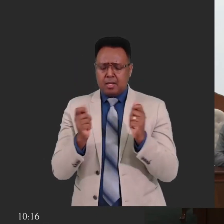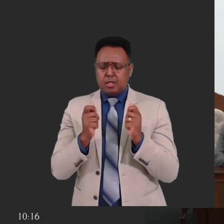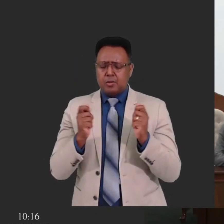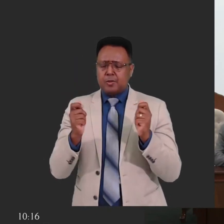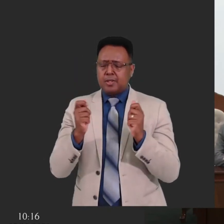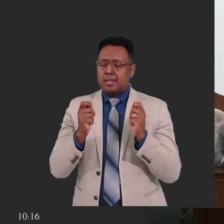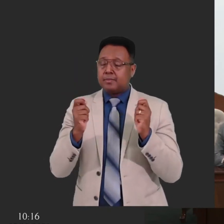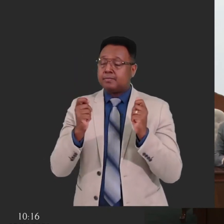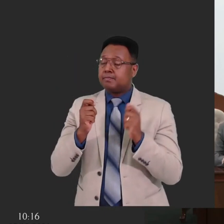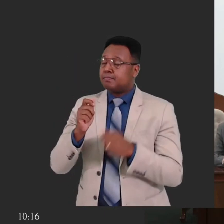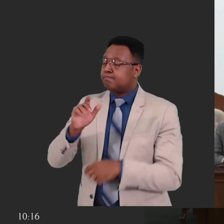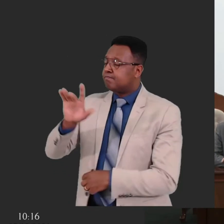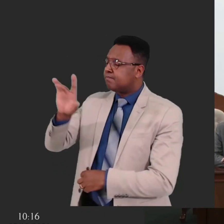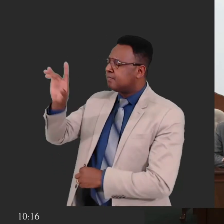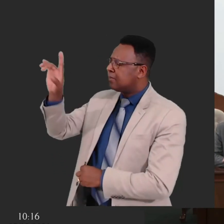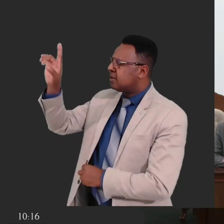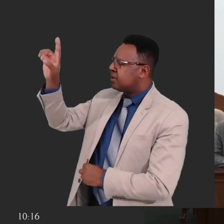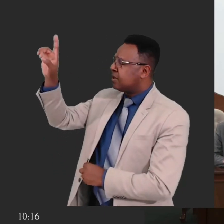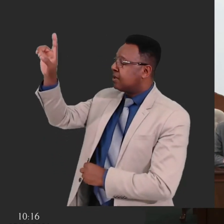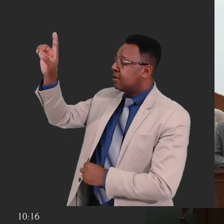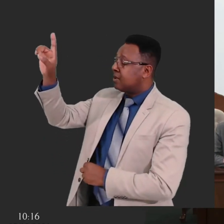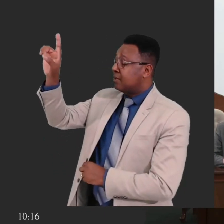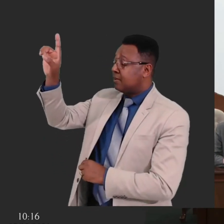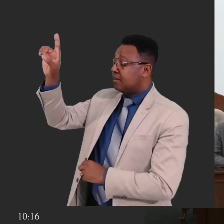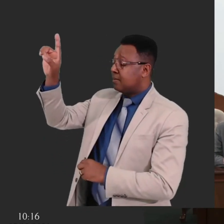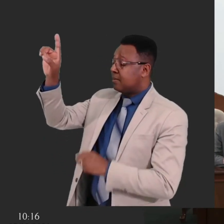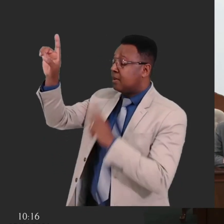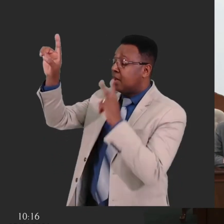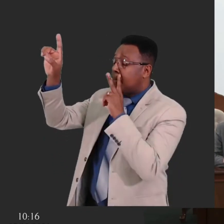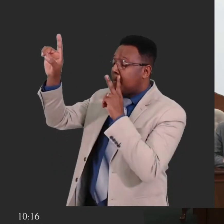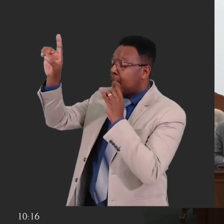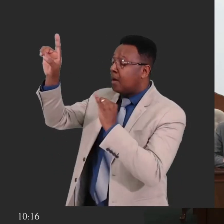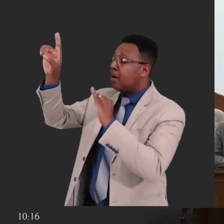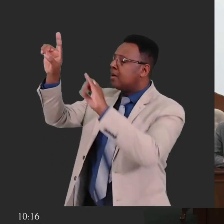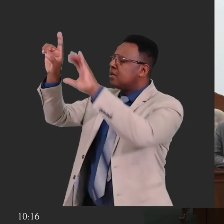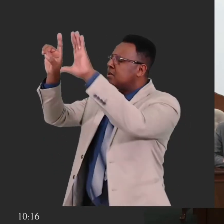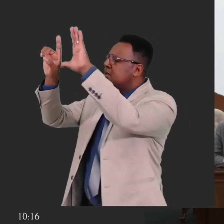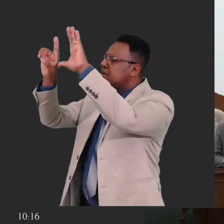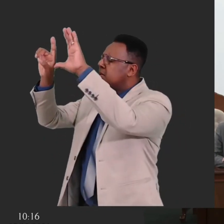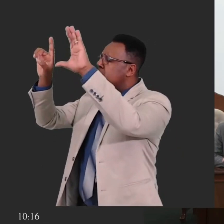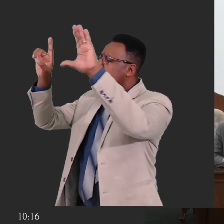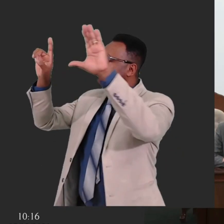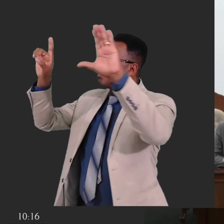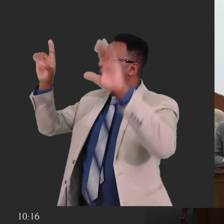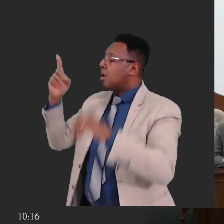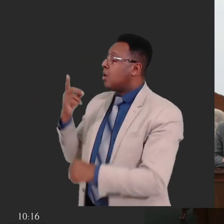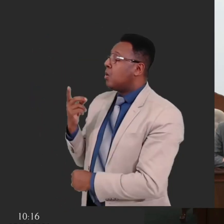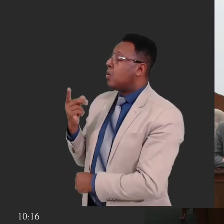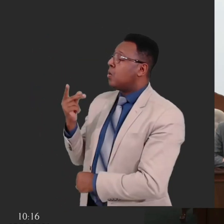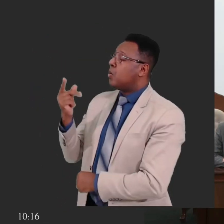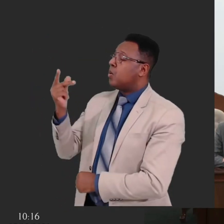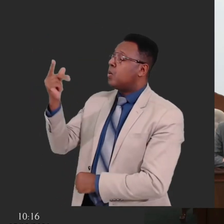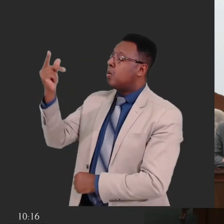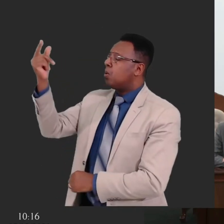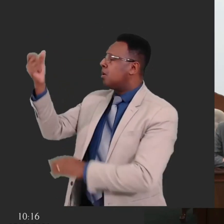Nosso eterno e glorioso Deus, nosso Pai Celestial, Criador e